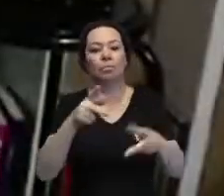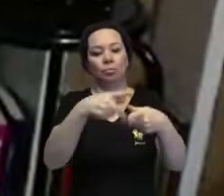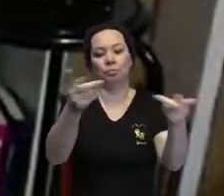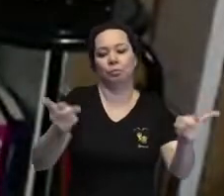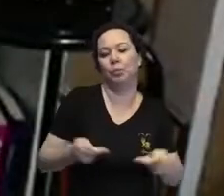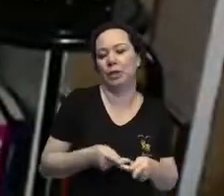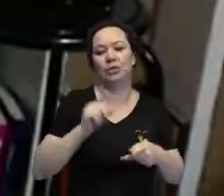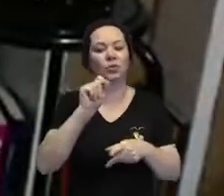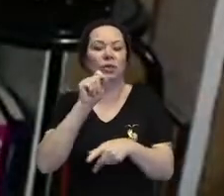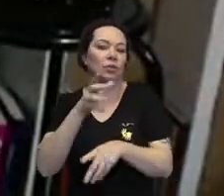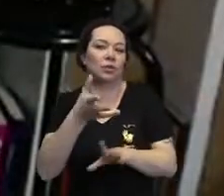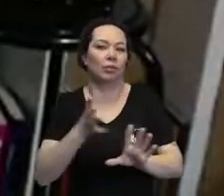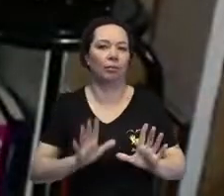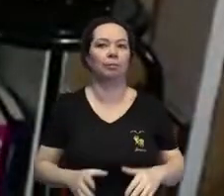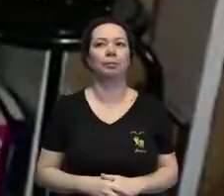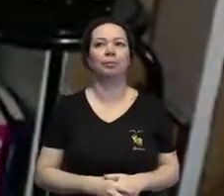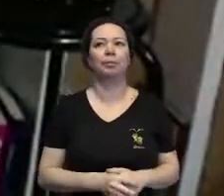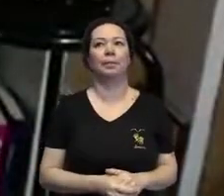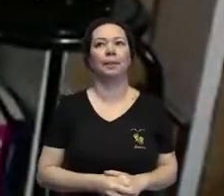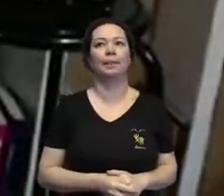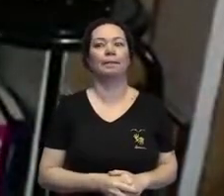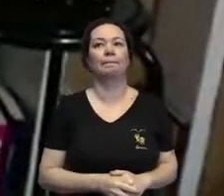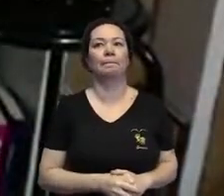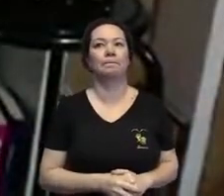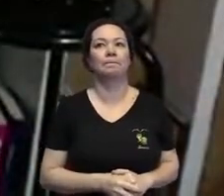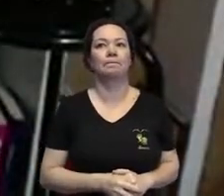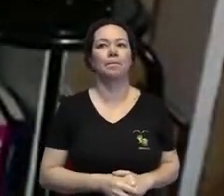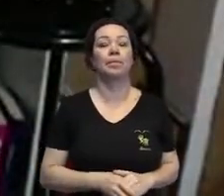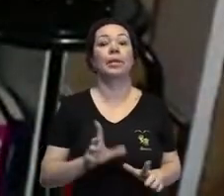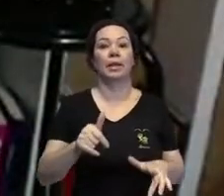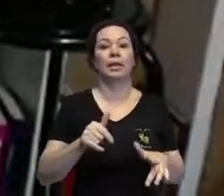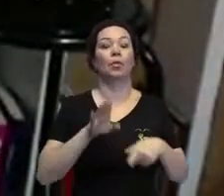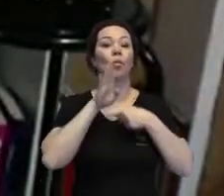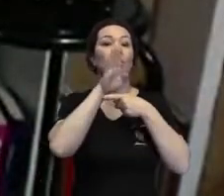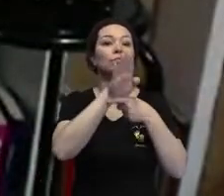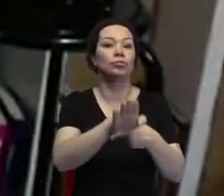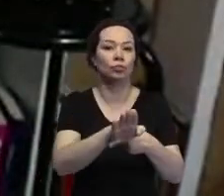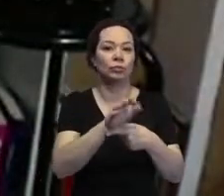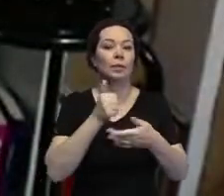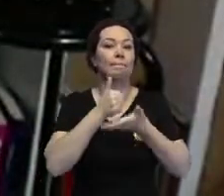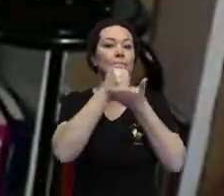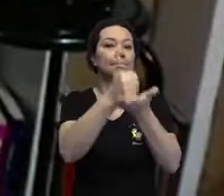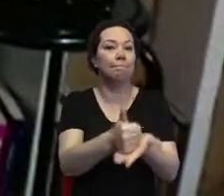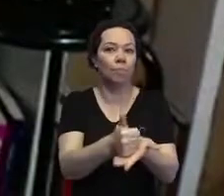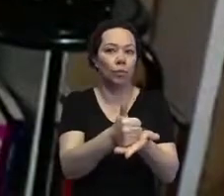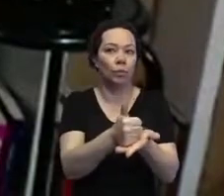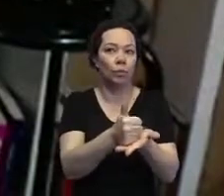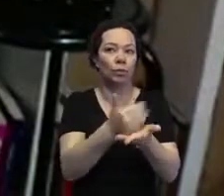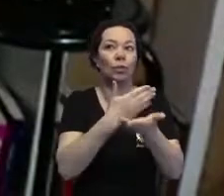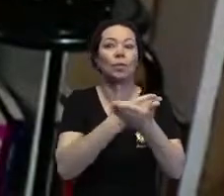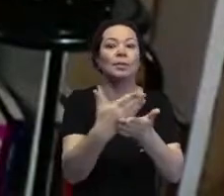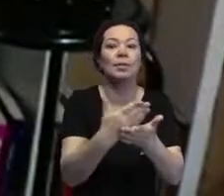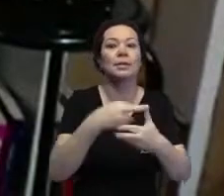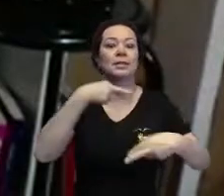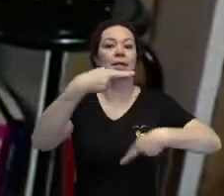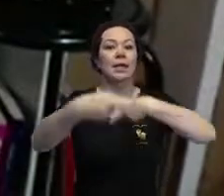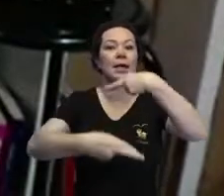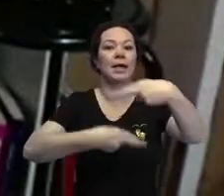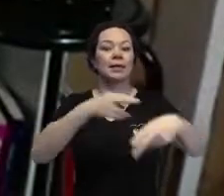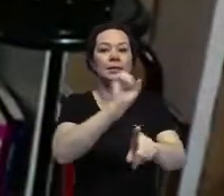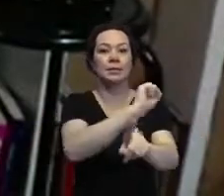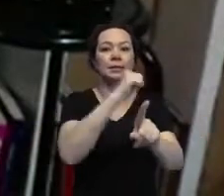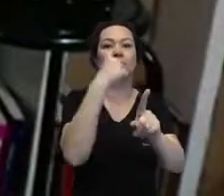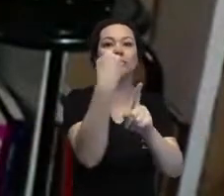que for necessário ser feito. A solidariedade, ela entra nas relações sociais que nós